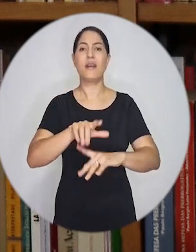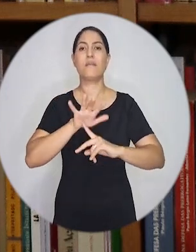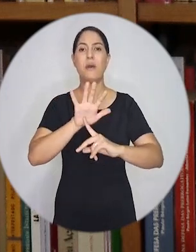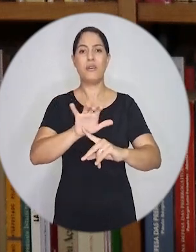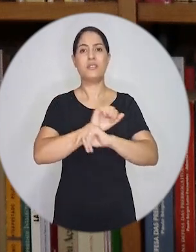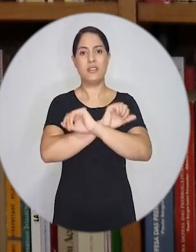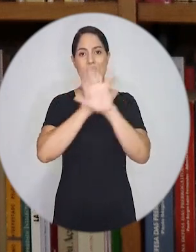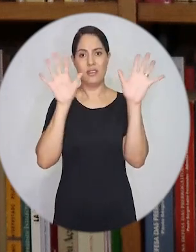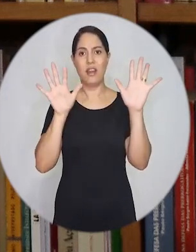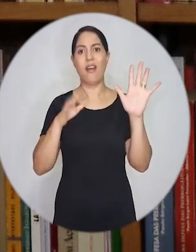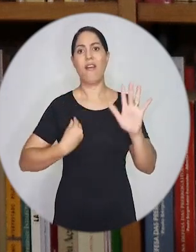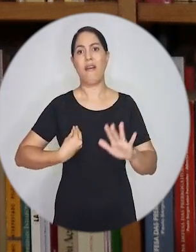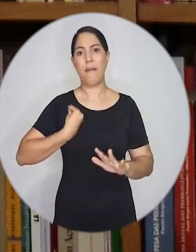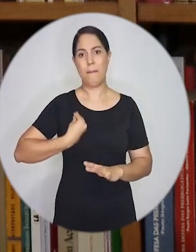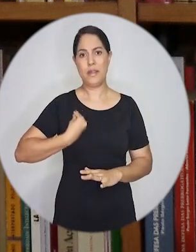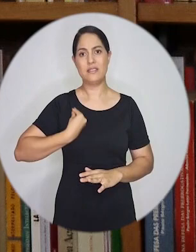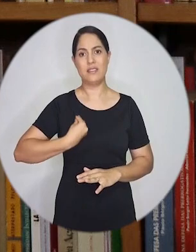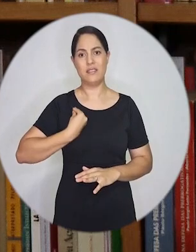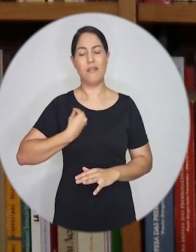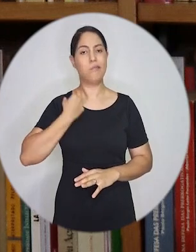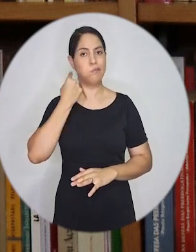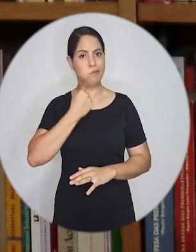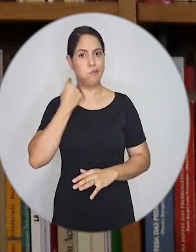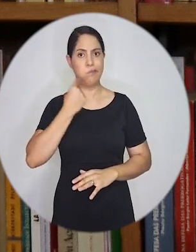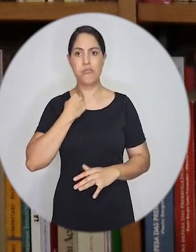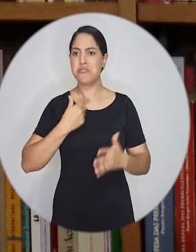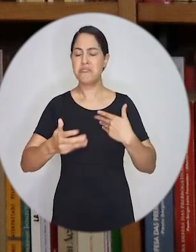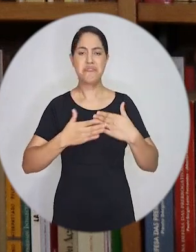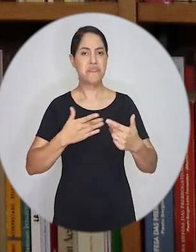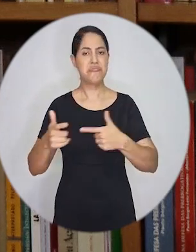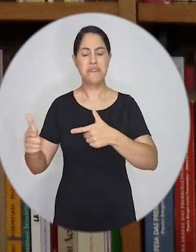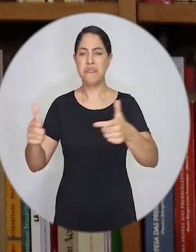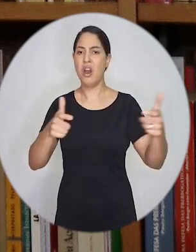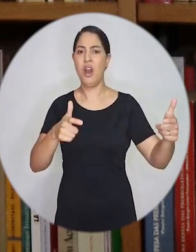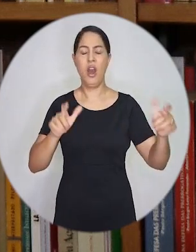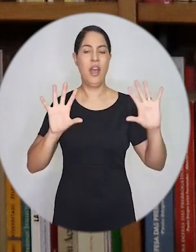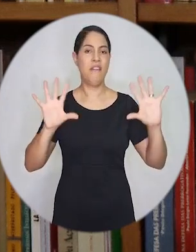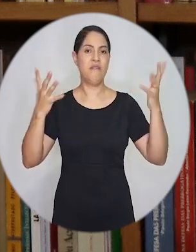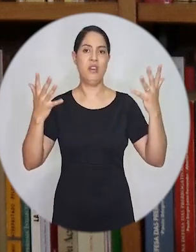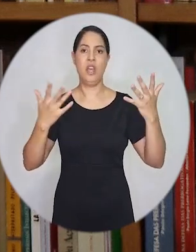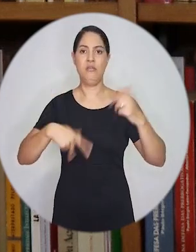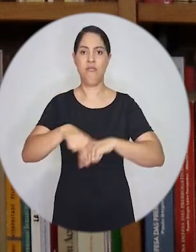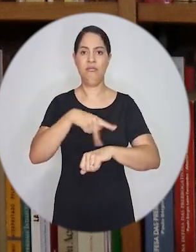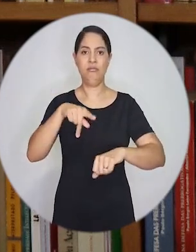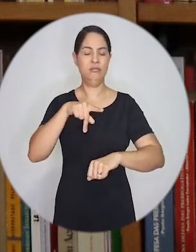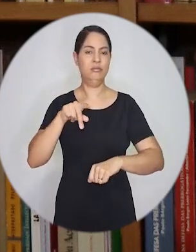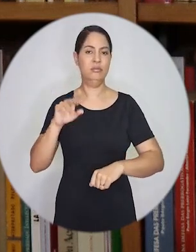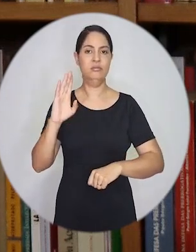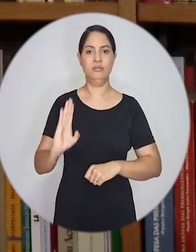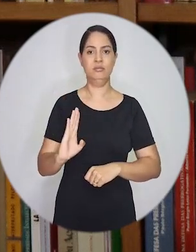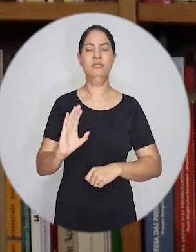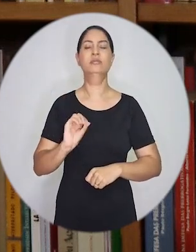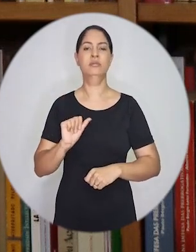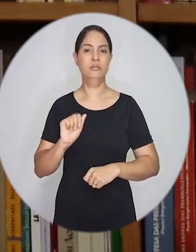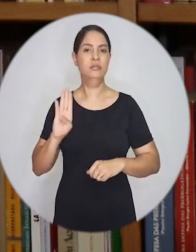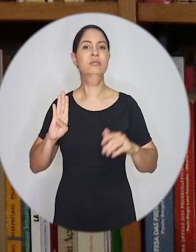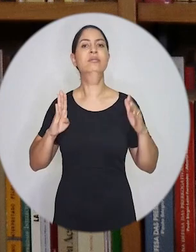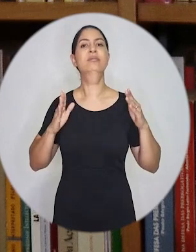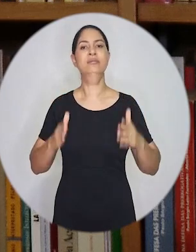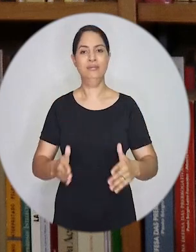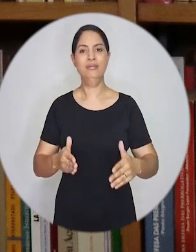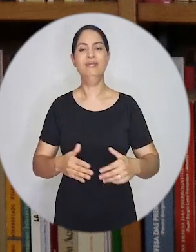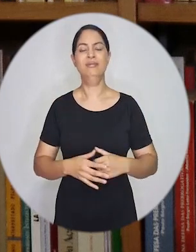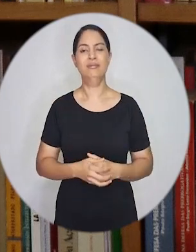sempre aparece como símbolo da presença dos advogados em qualquer ato relevante que ocorre no